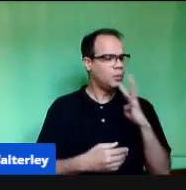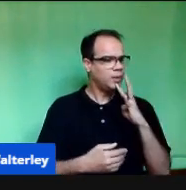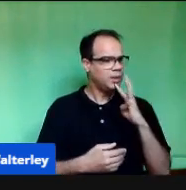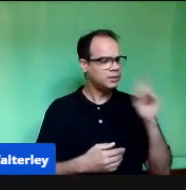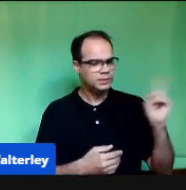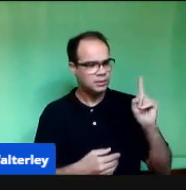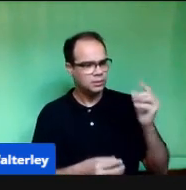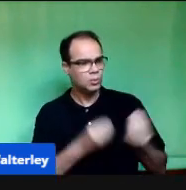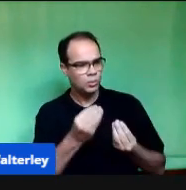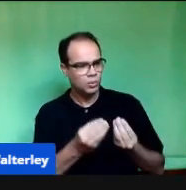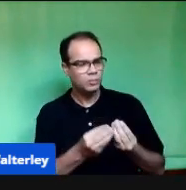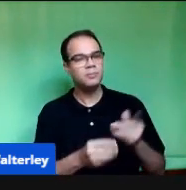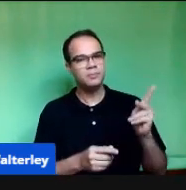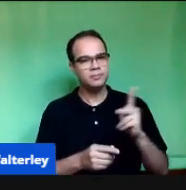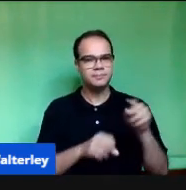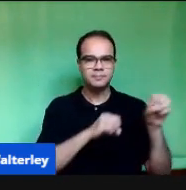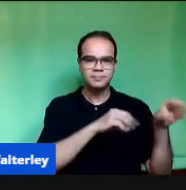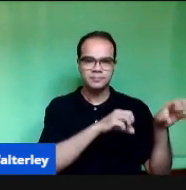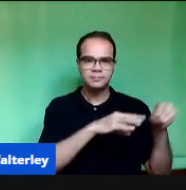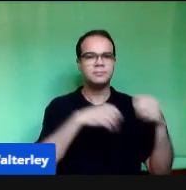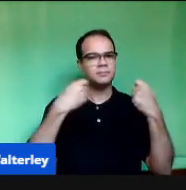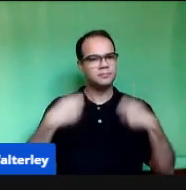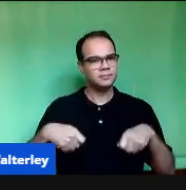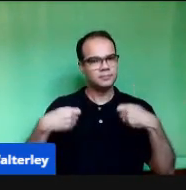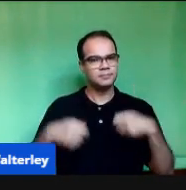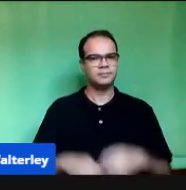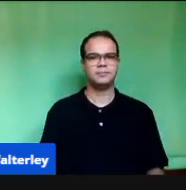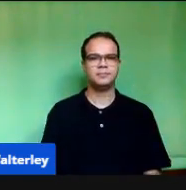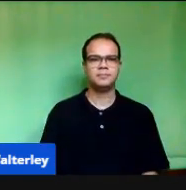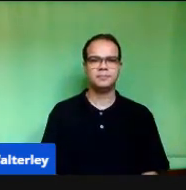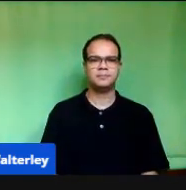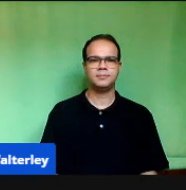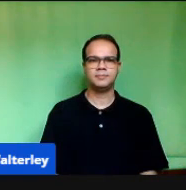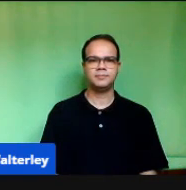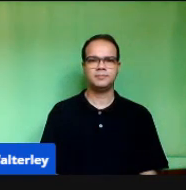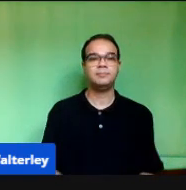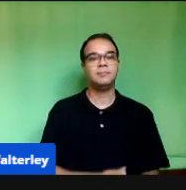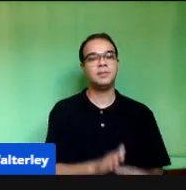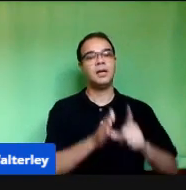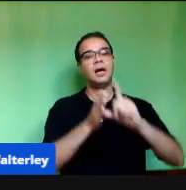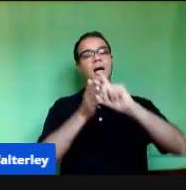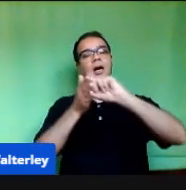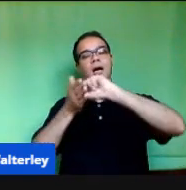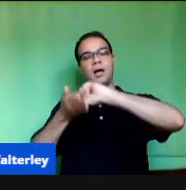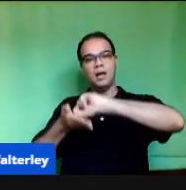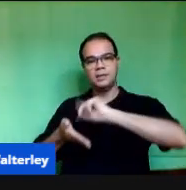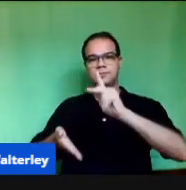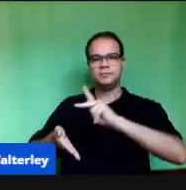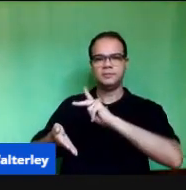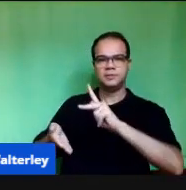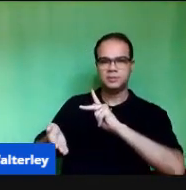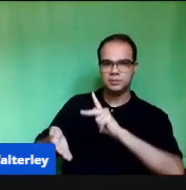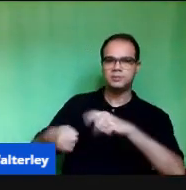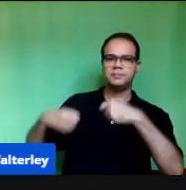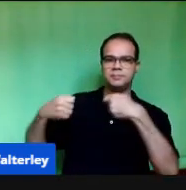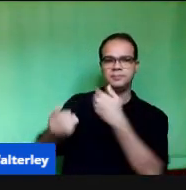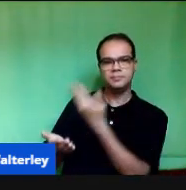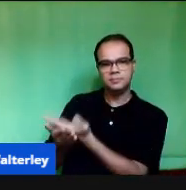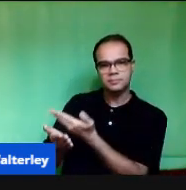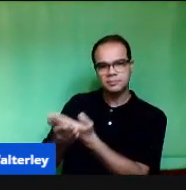por diante. Em toda oportunidade que a gente tiver, é preciso problematizar